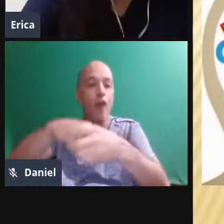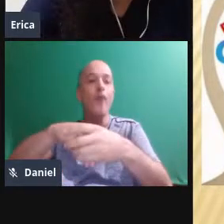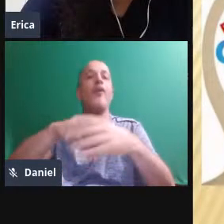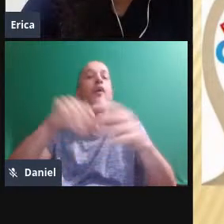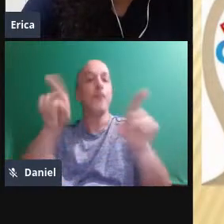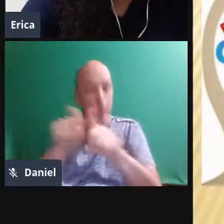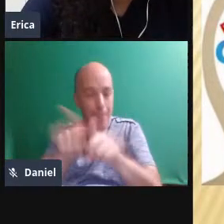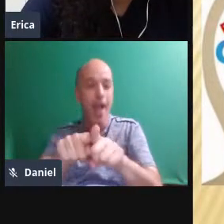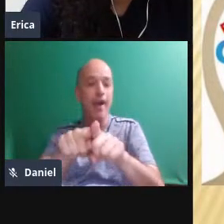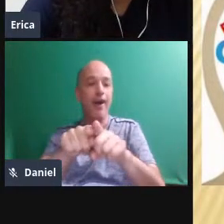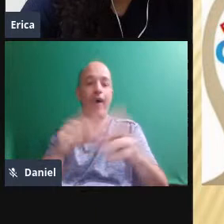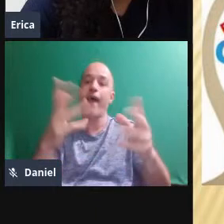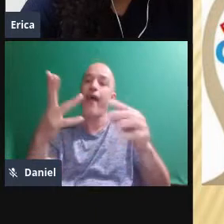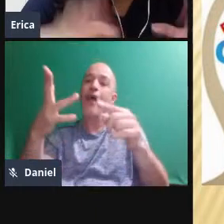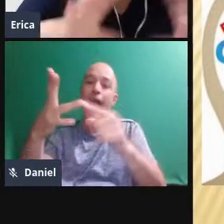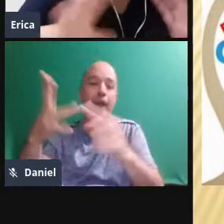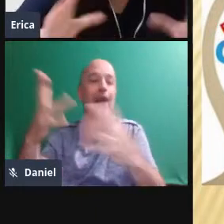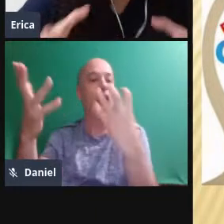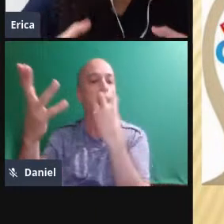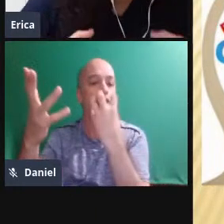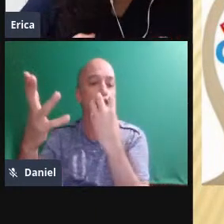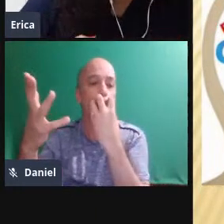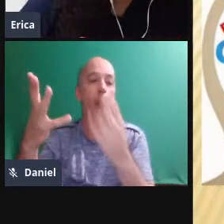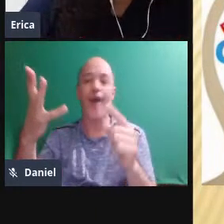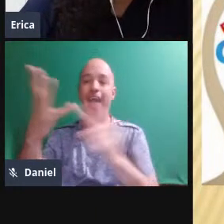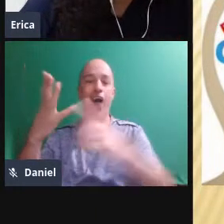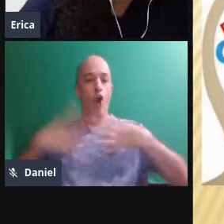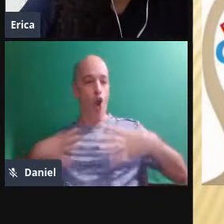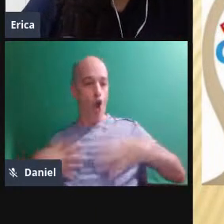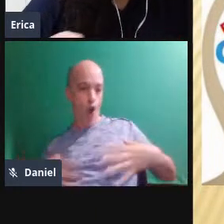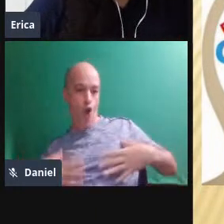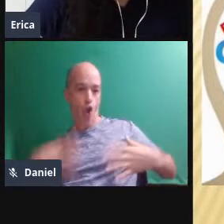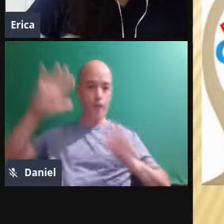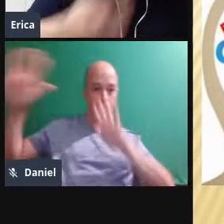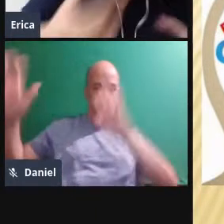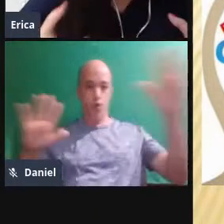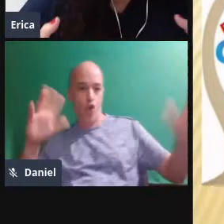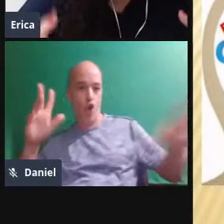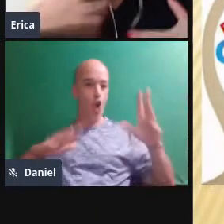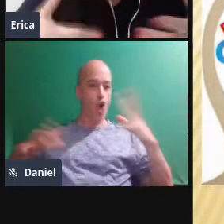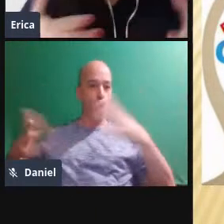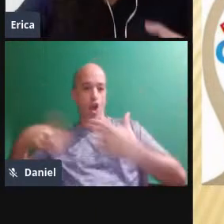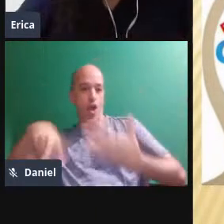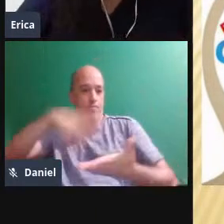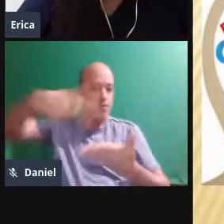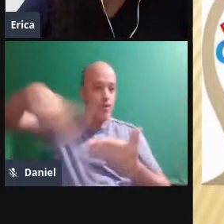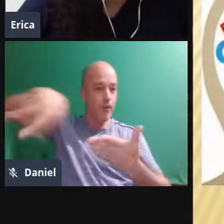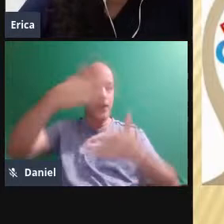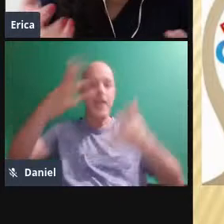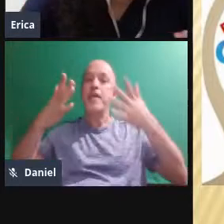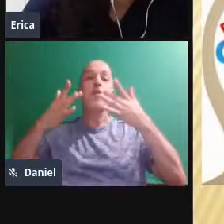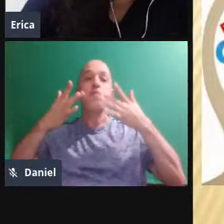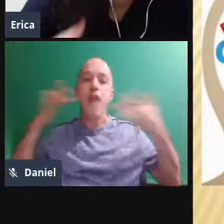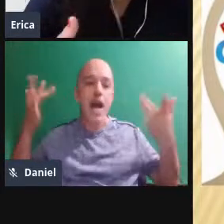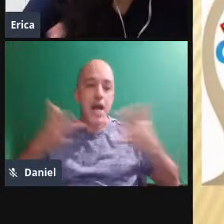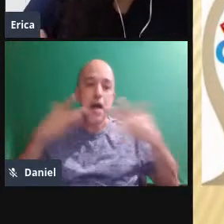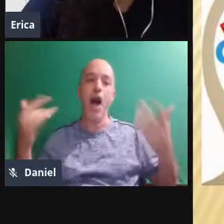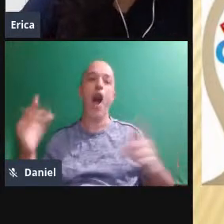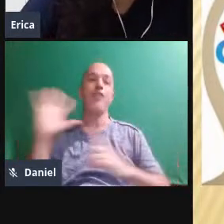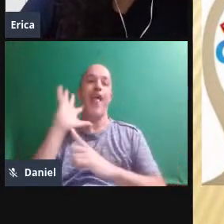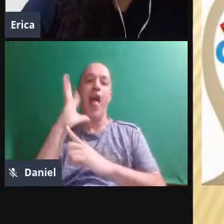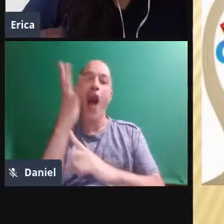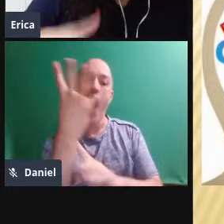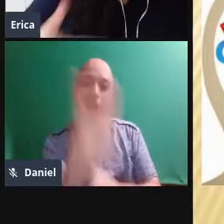temos também a língua, faz parte do grupo da linguagem. Nós temos o cachorro, a linguagem corporal, os gestos,